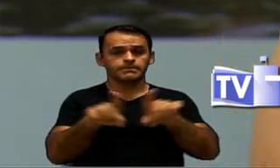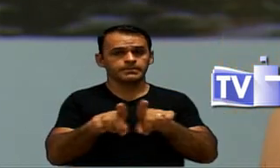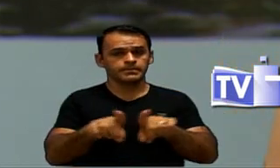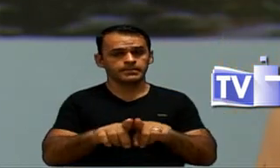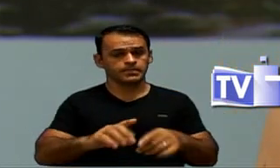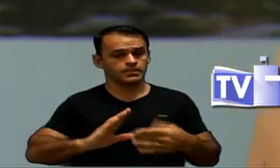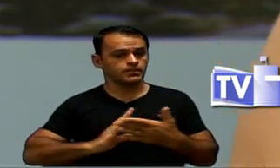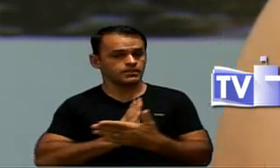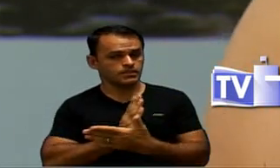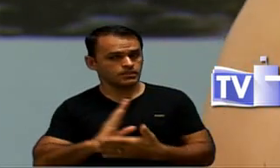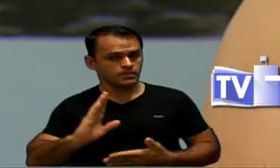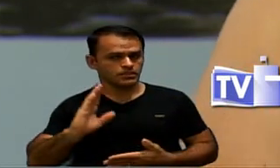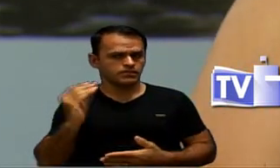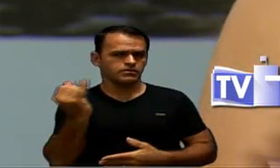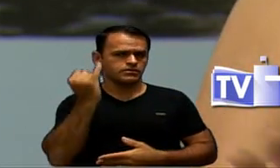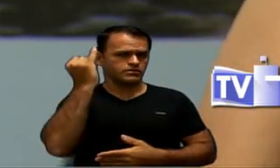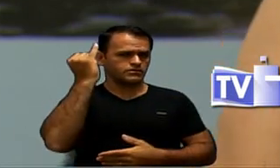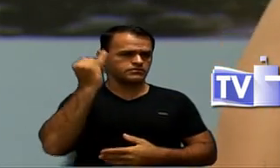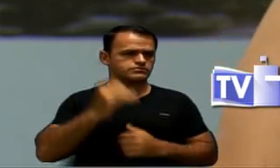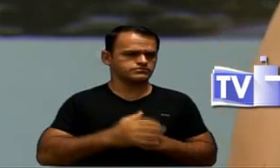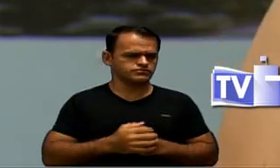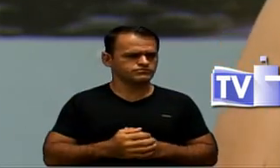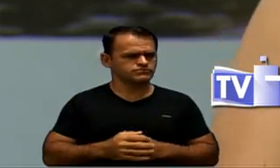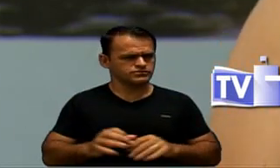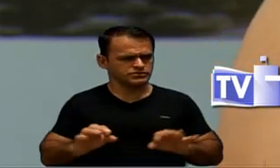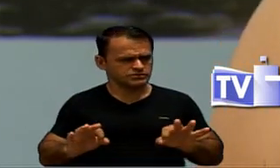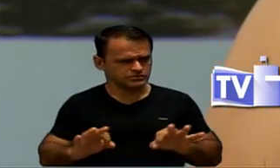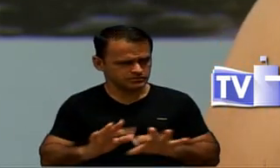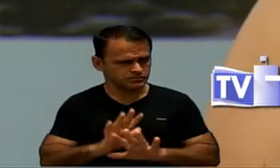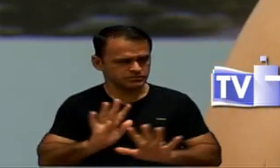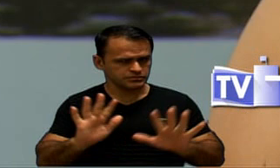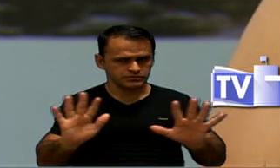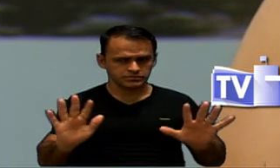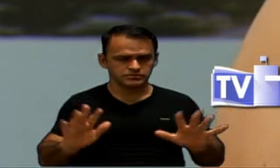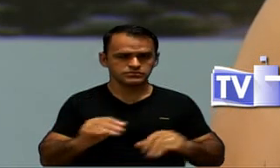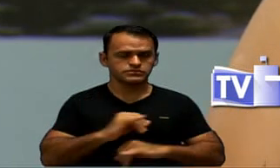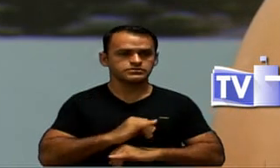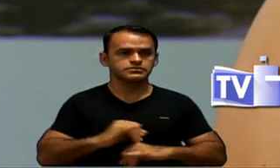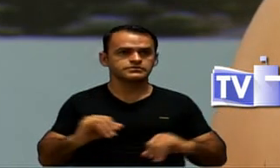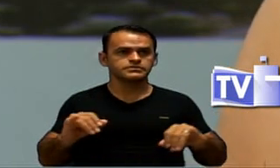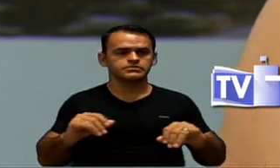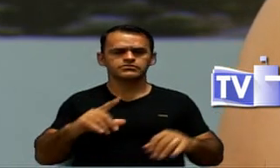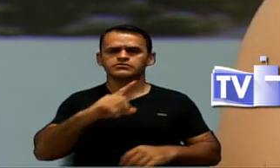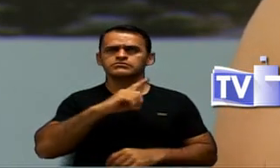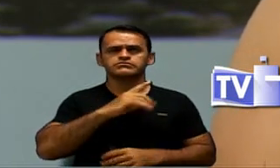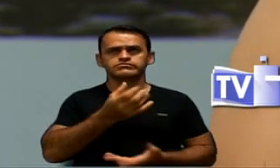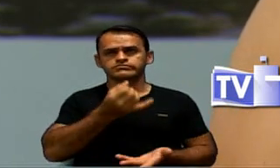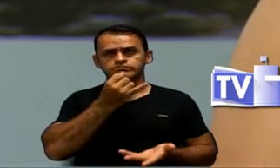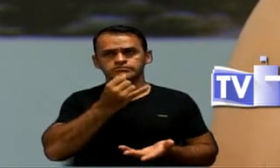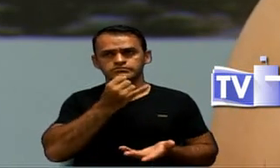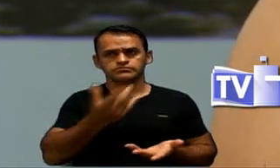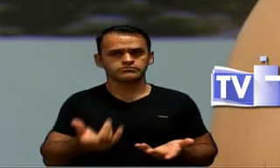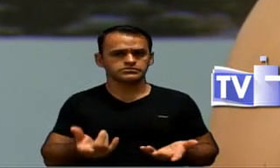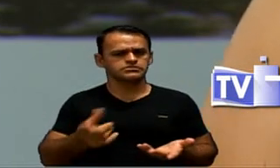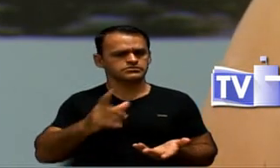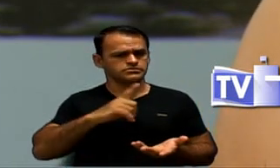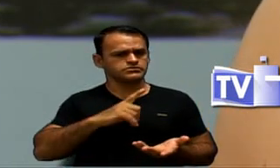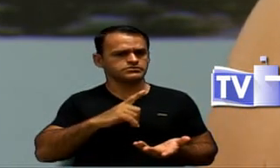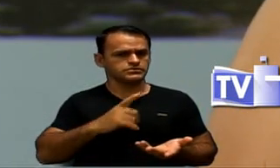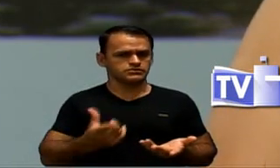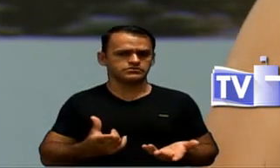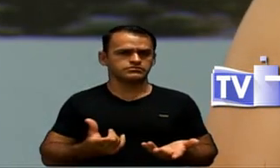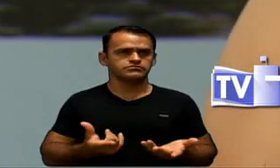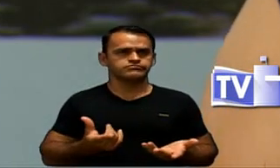coisas importantes, né? E aqui eu estou terminando a minha fala só para dizer de todos os equipamentos. Nós temos aqui, por exemplo, algumas iniciativas